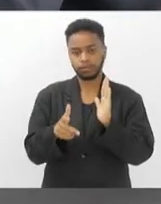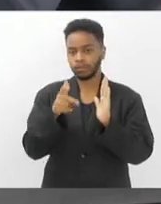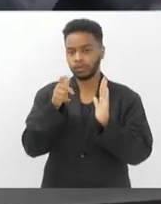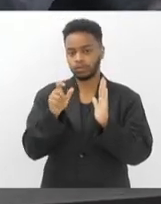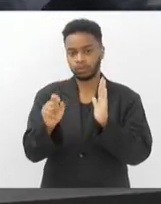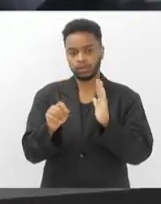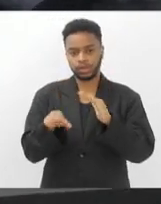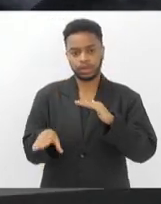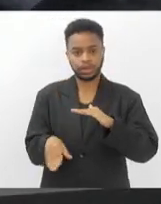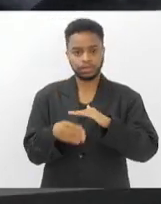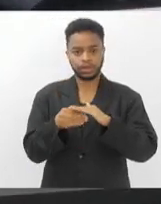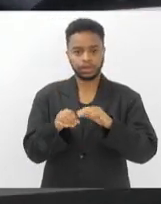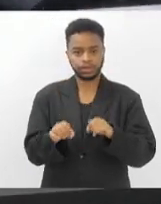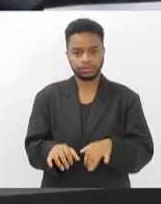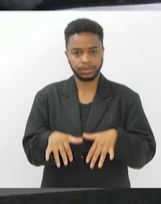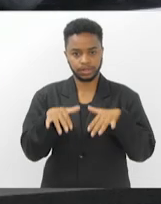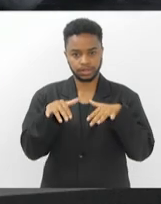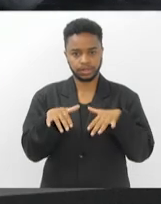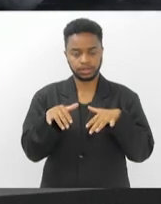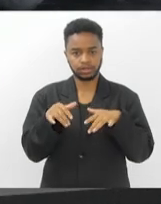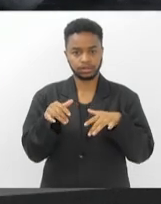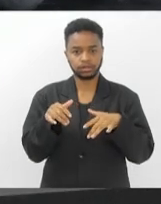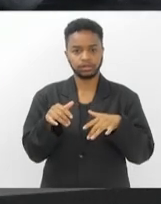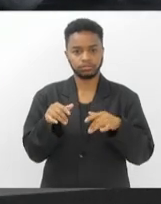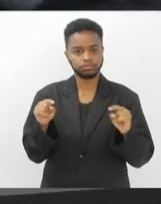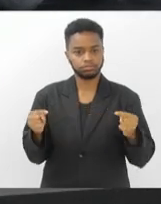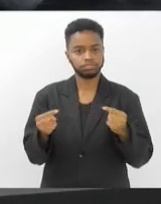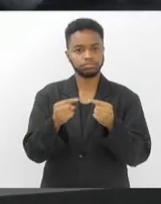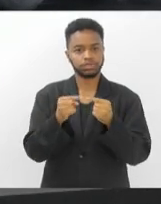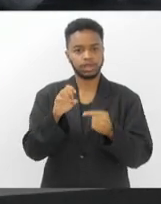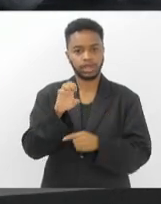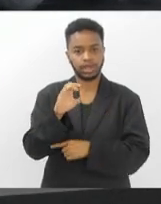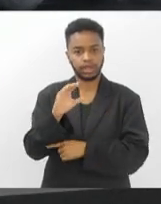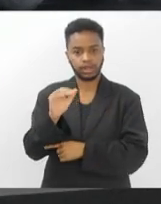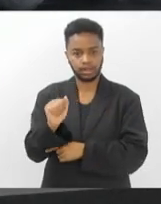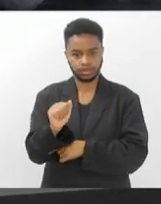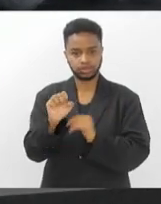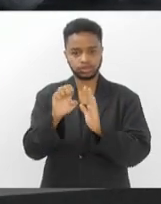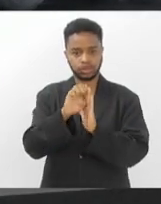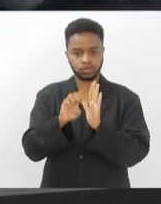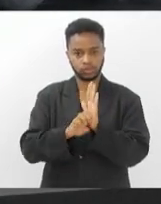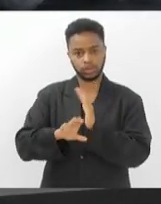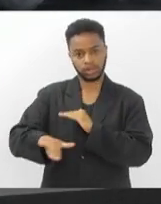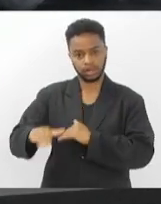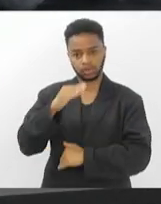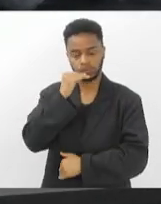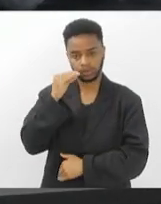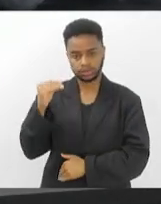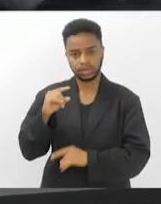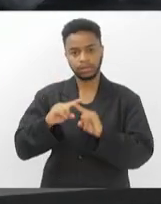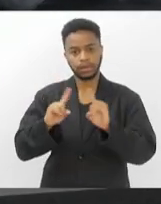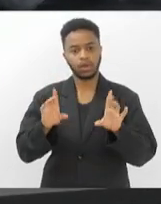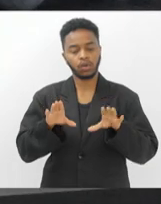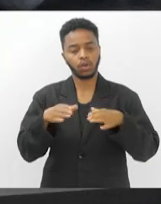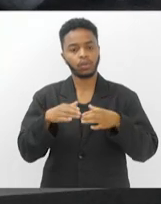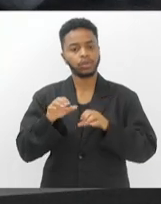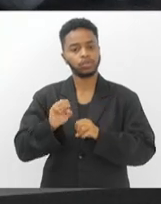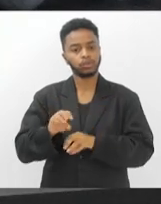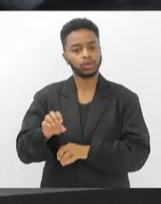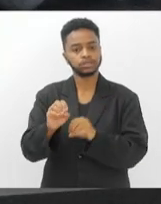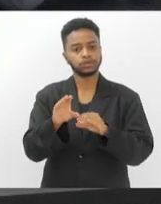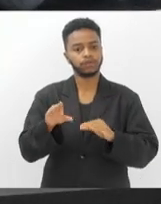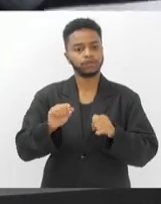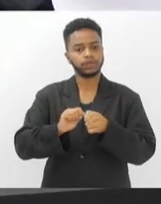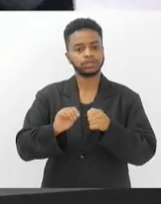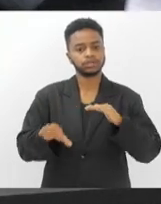emenda de plenário estava em consonância com a ECA, com o Estatuto. Mas a Comissão de Educação apresentou